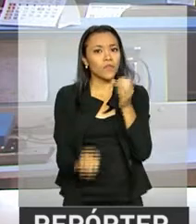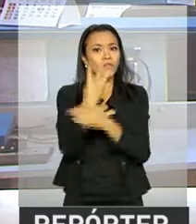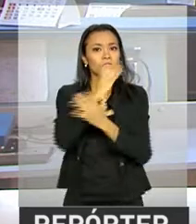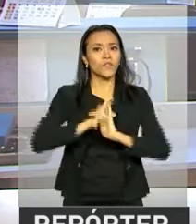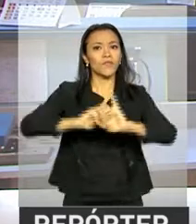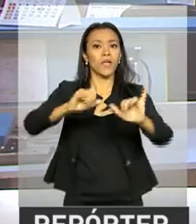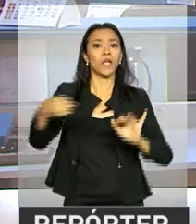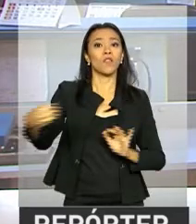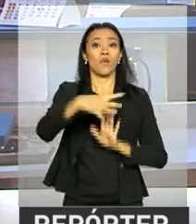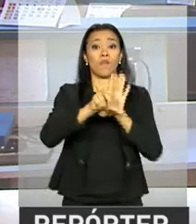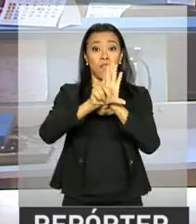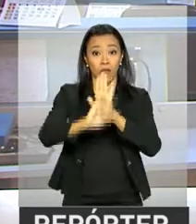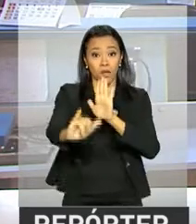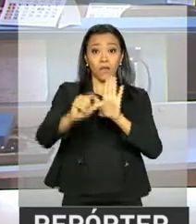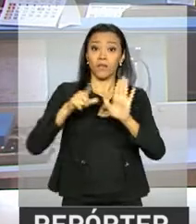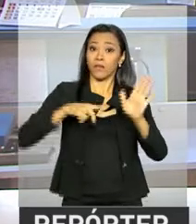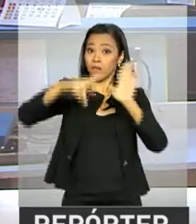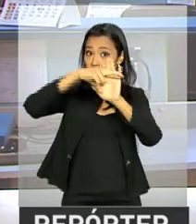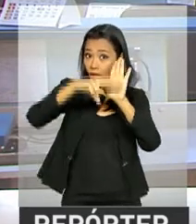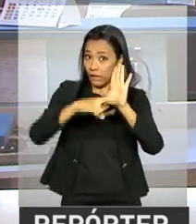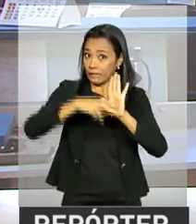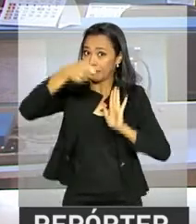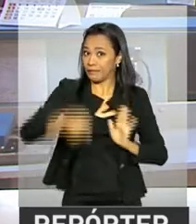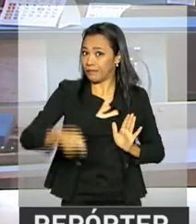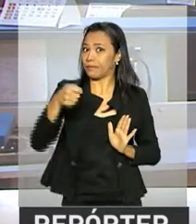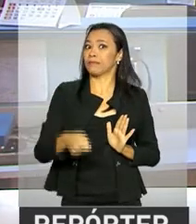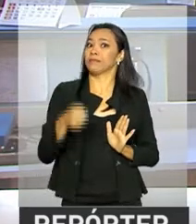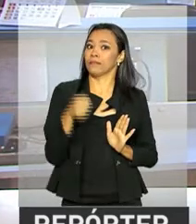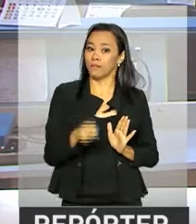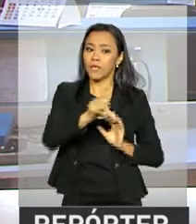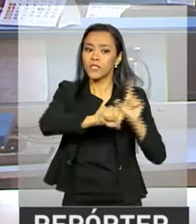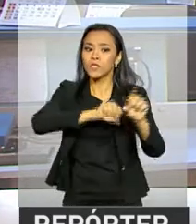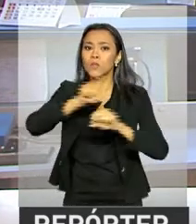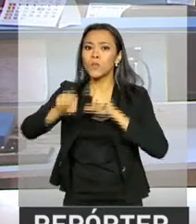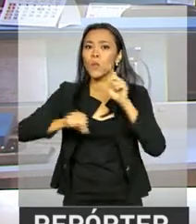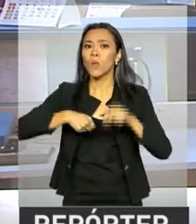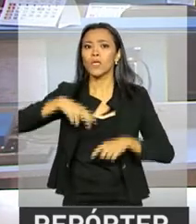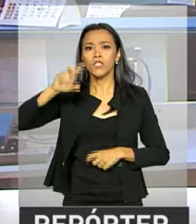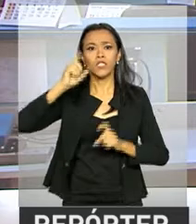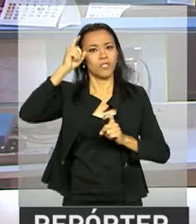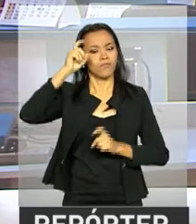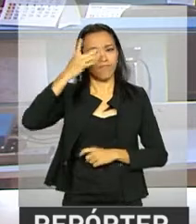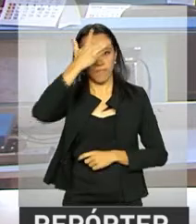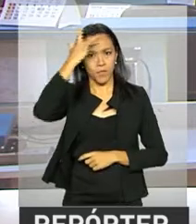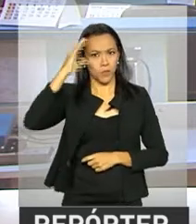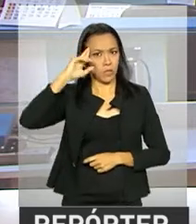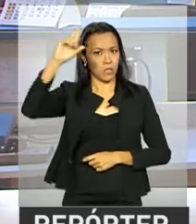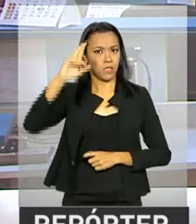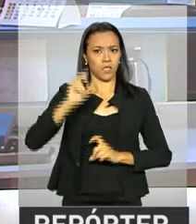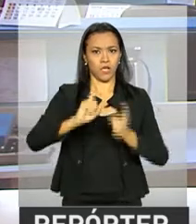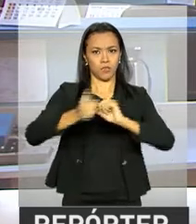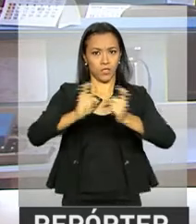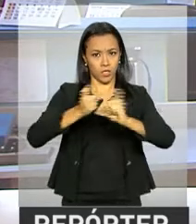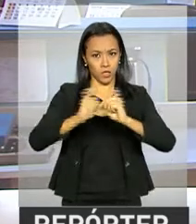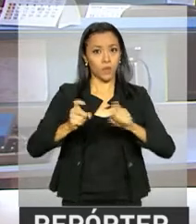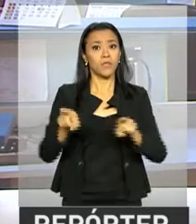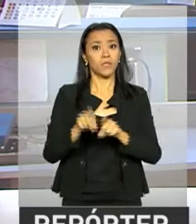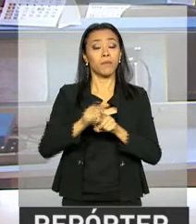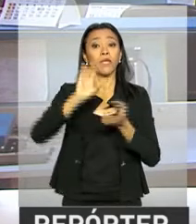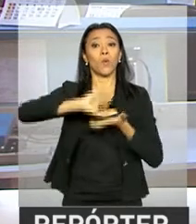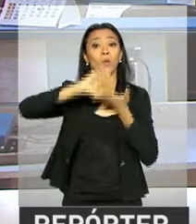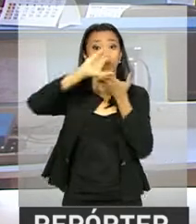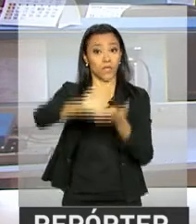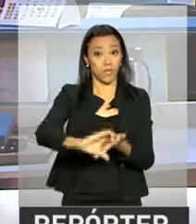nova legislação estabelece regras mais rígidas para a nomeação de administradores e conselheiros nas empresas controladas